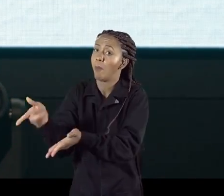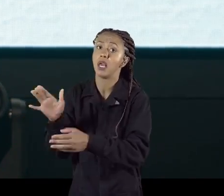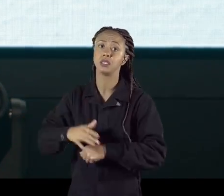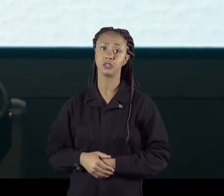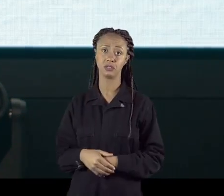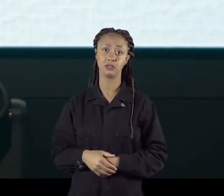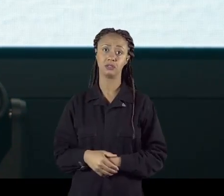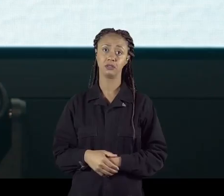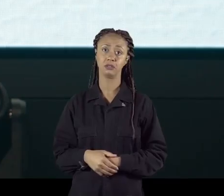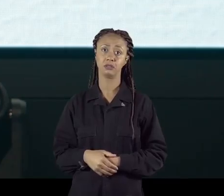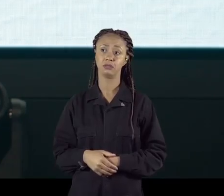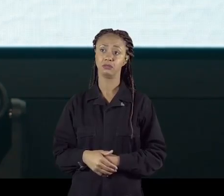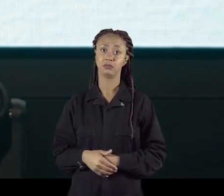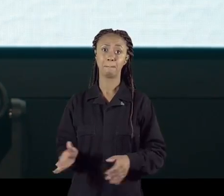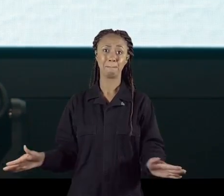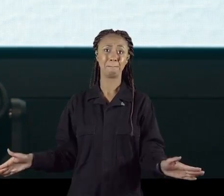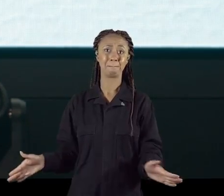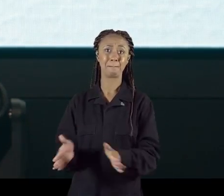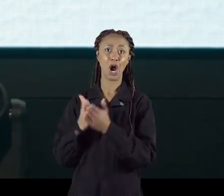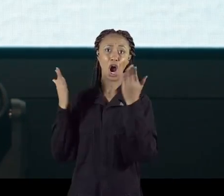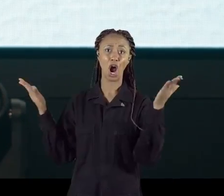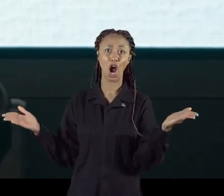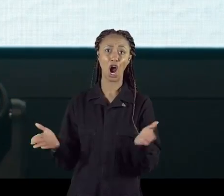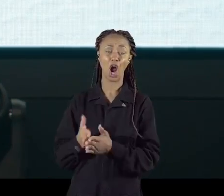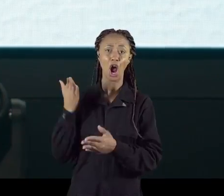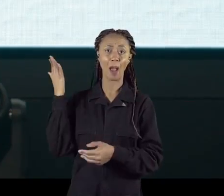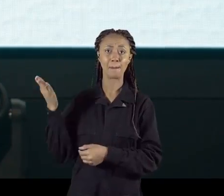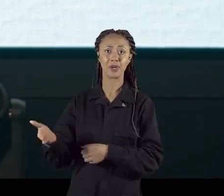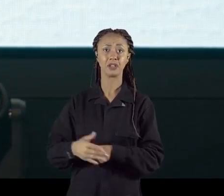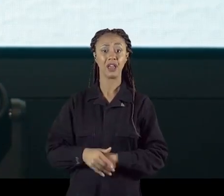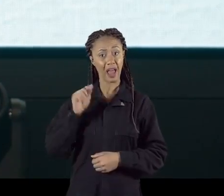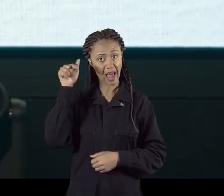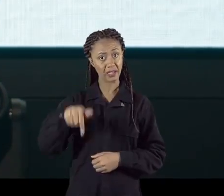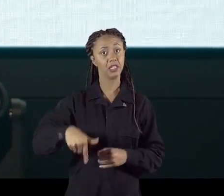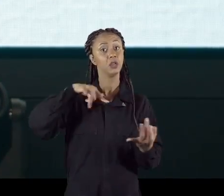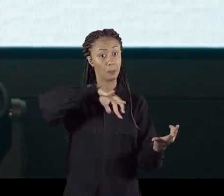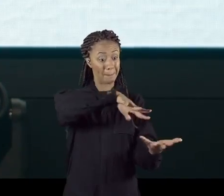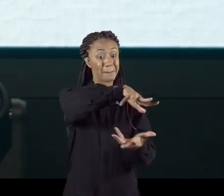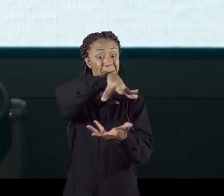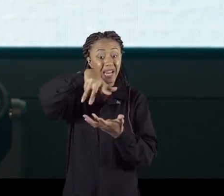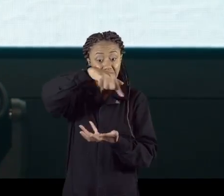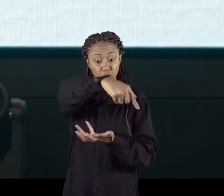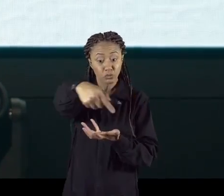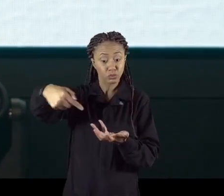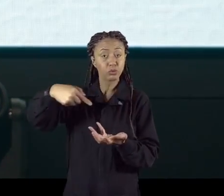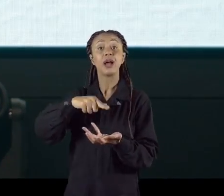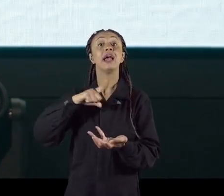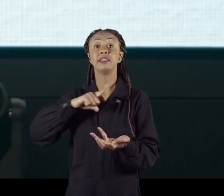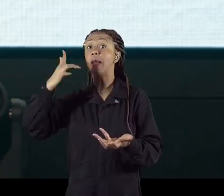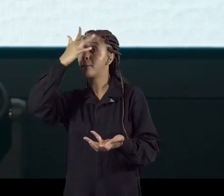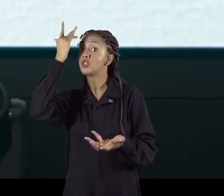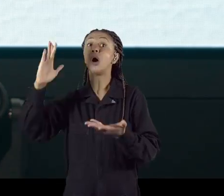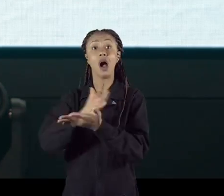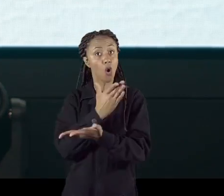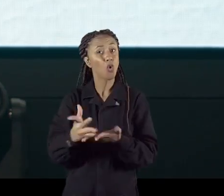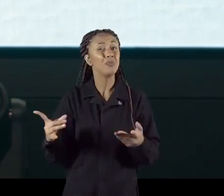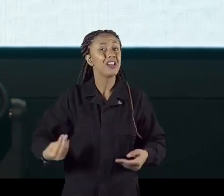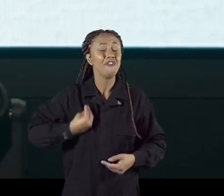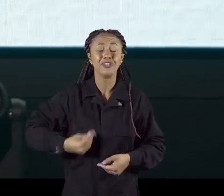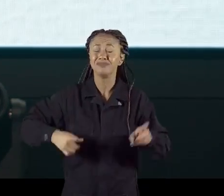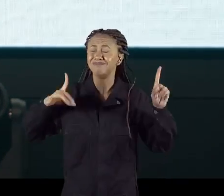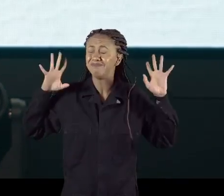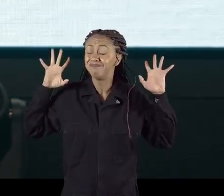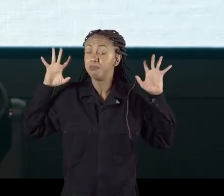bom então assim a vida para algumas pessoas no nosso planeta é terrível é mas mesmo